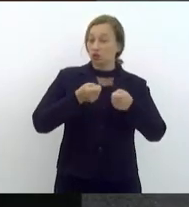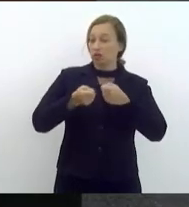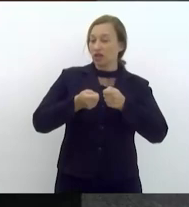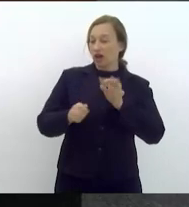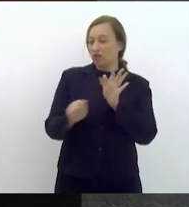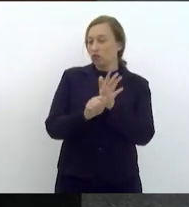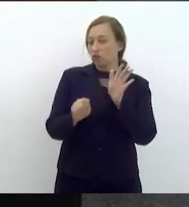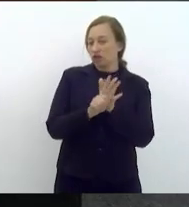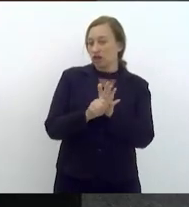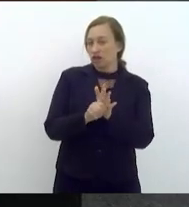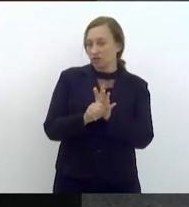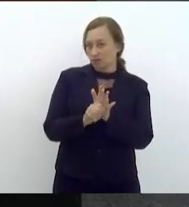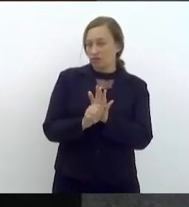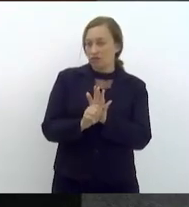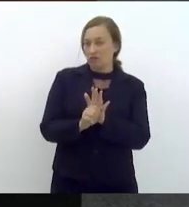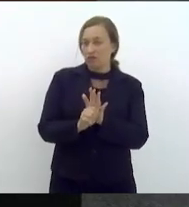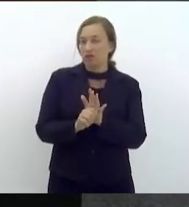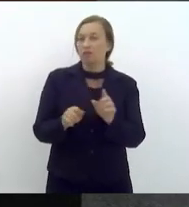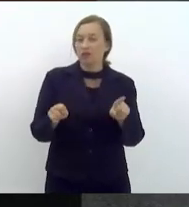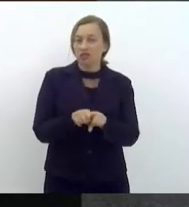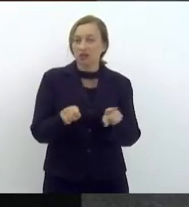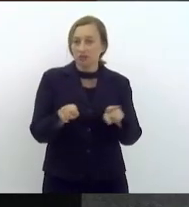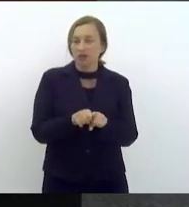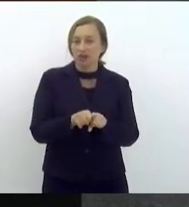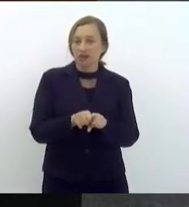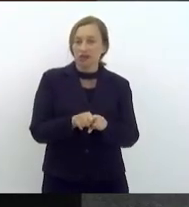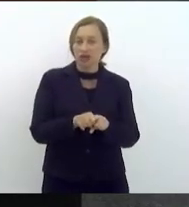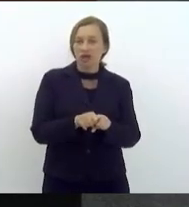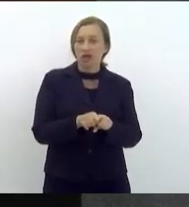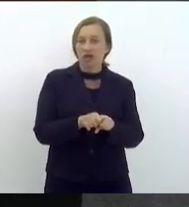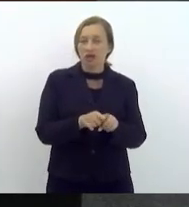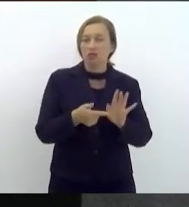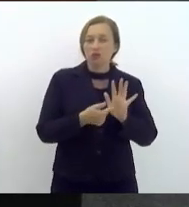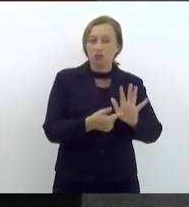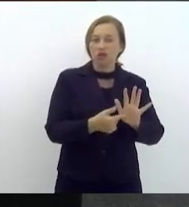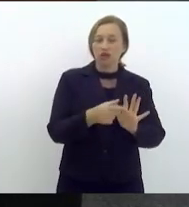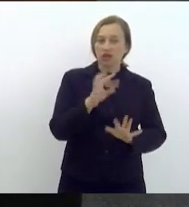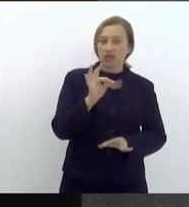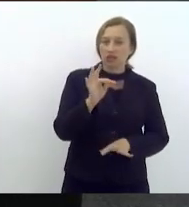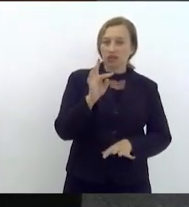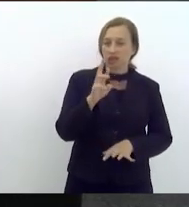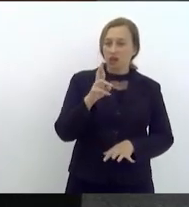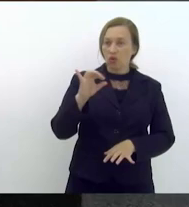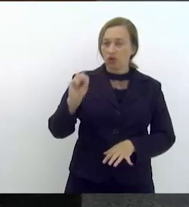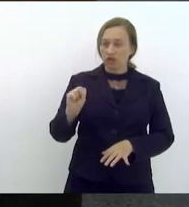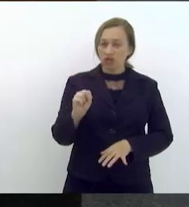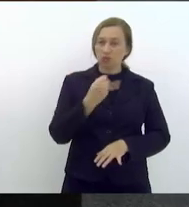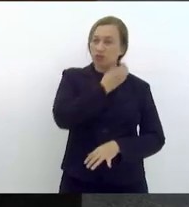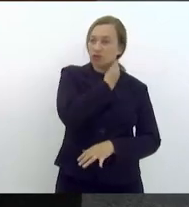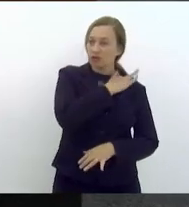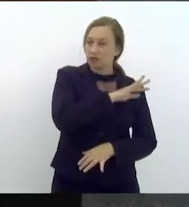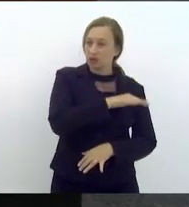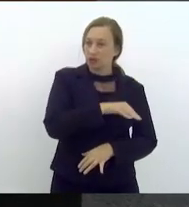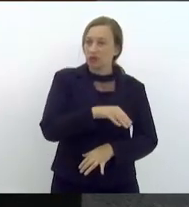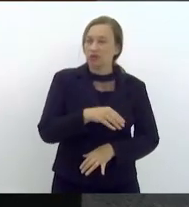drogas mas ela também o condenou por terrorismo e FB saiu do Complexo do Alemão porque ele era do complexo do alemão